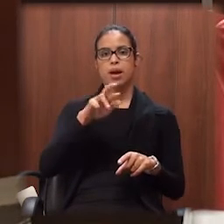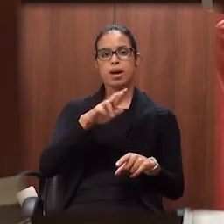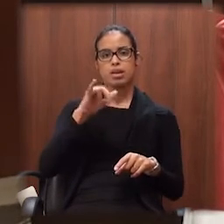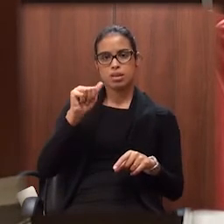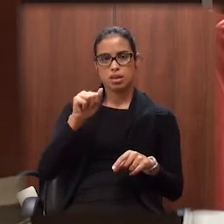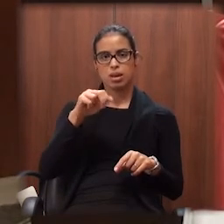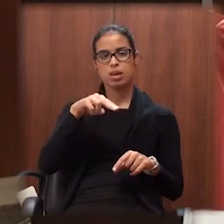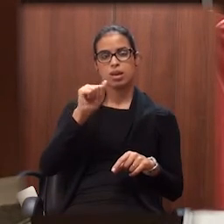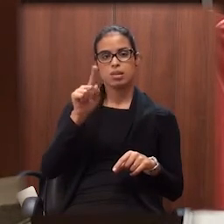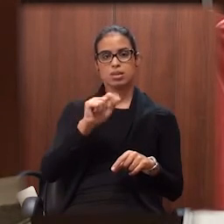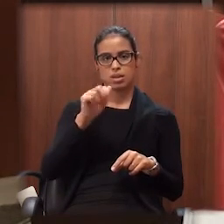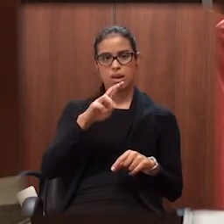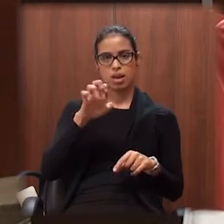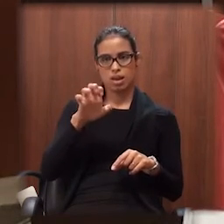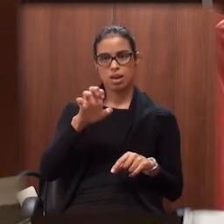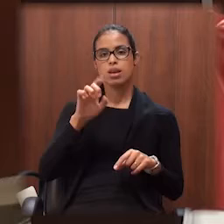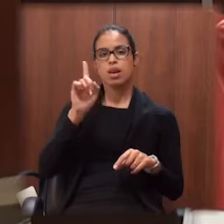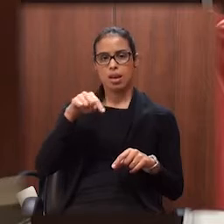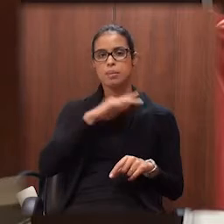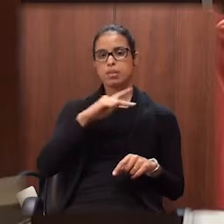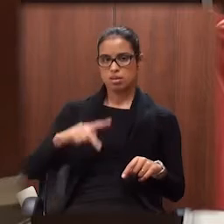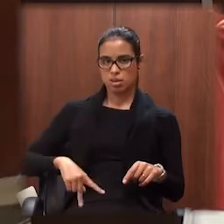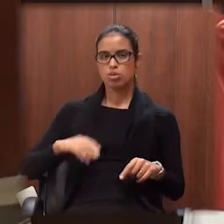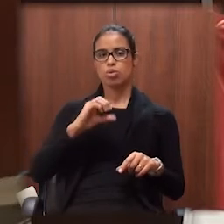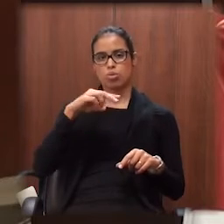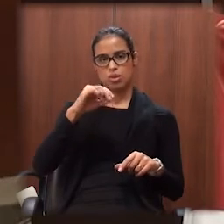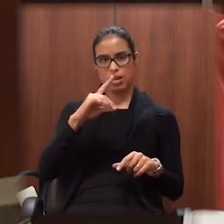Cupertino, presidente do CONDEP.